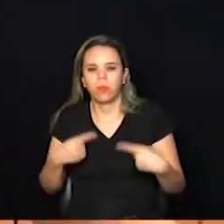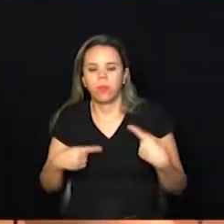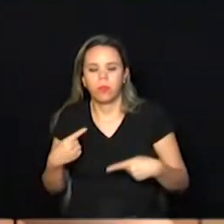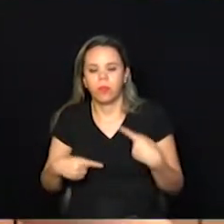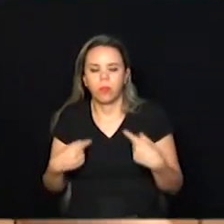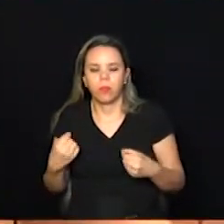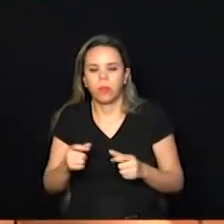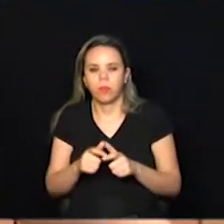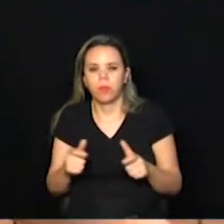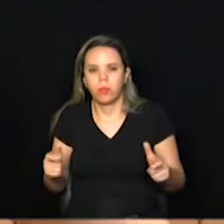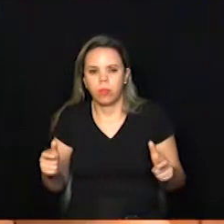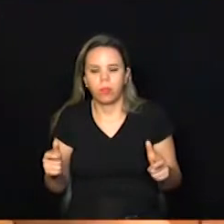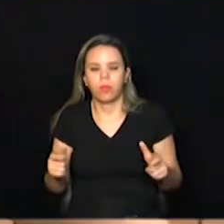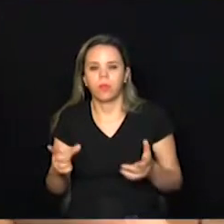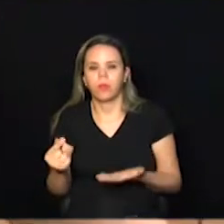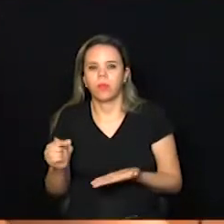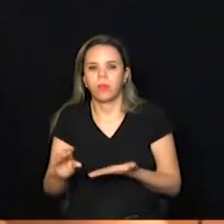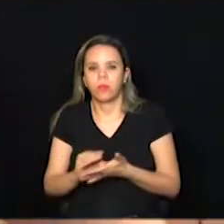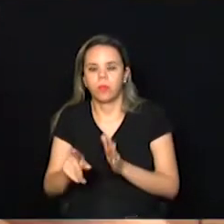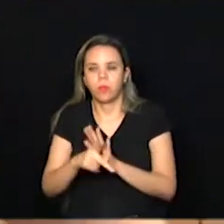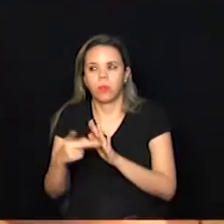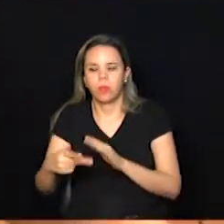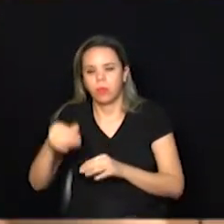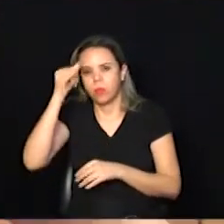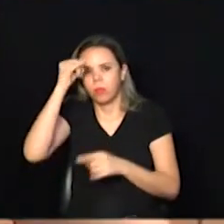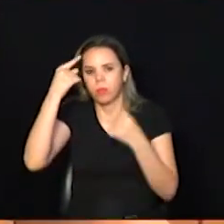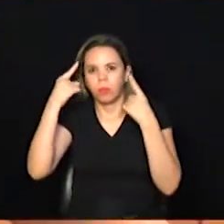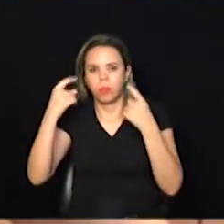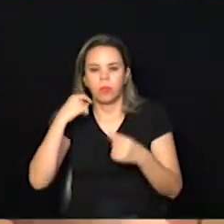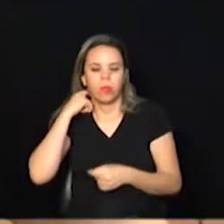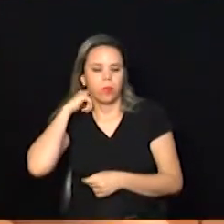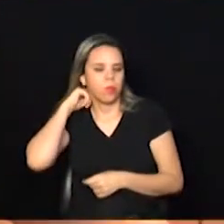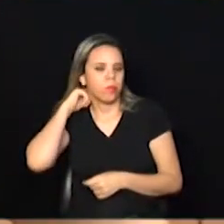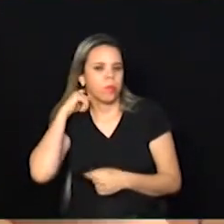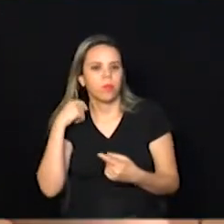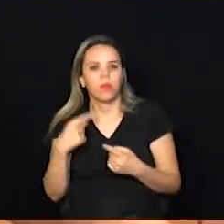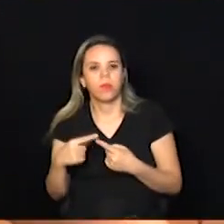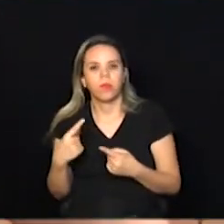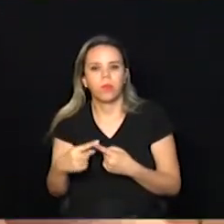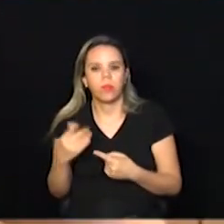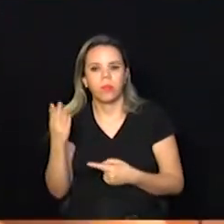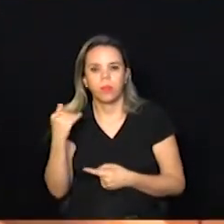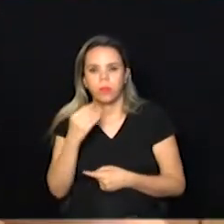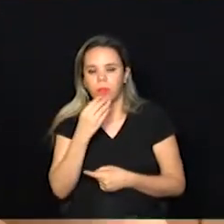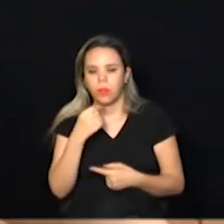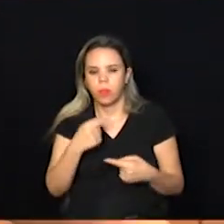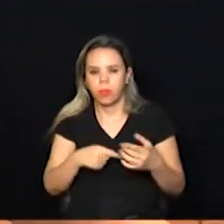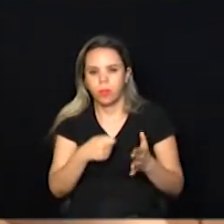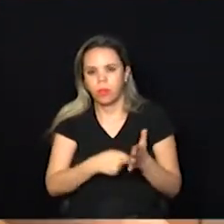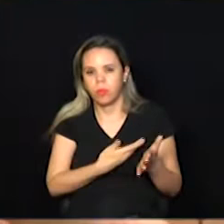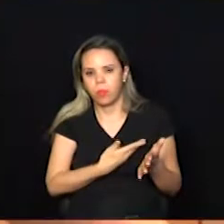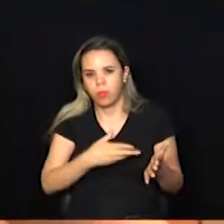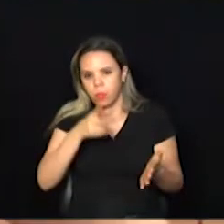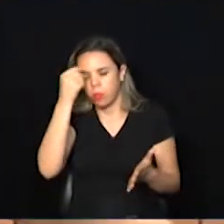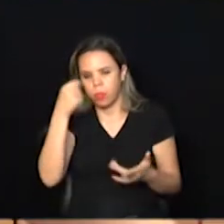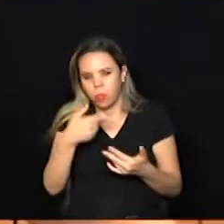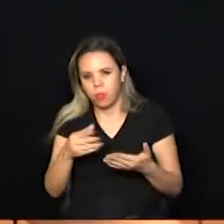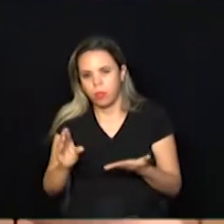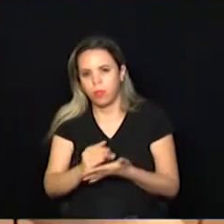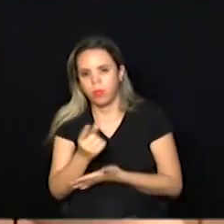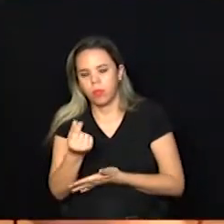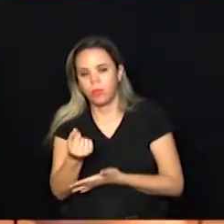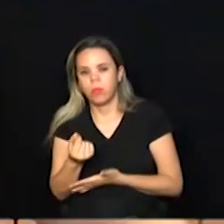e ampliar, então, a verba específica para combate à violência, porque a gente sabe que política pública demanda recurso,